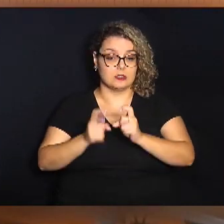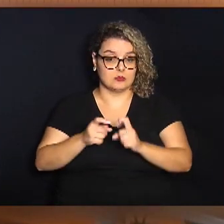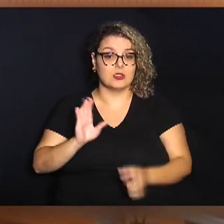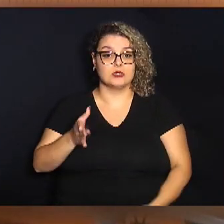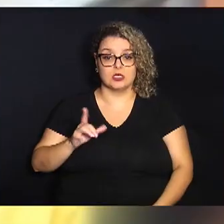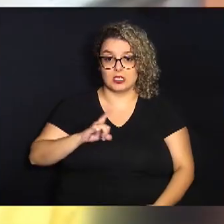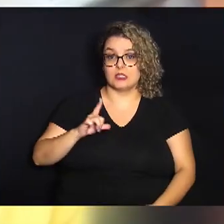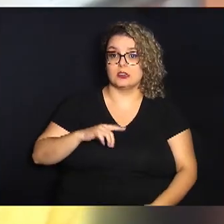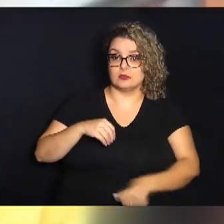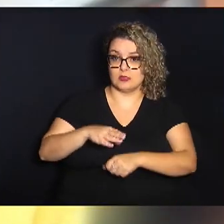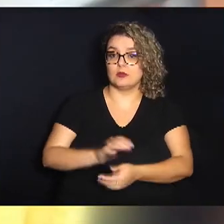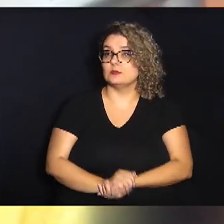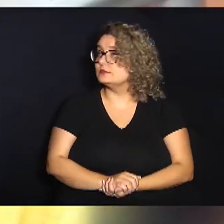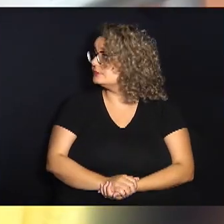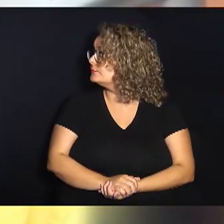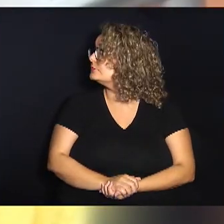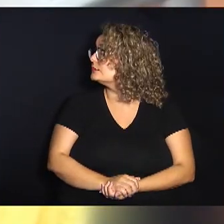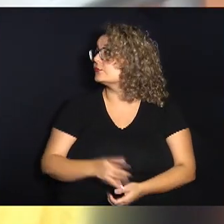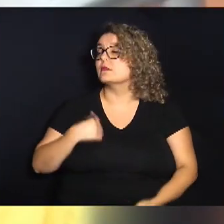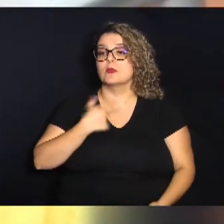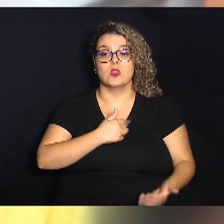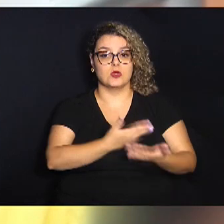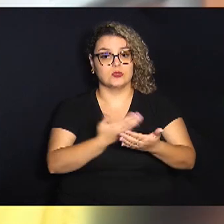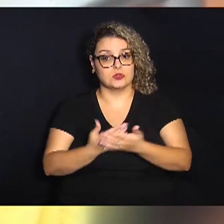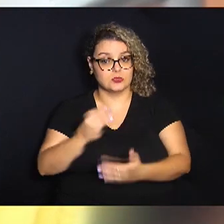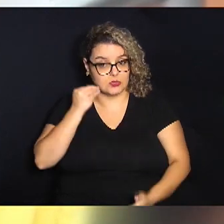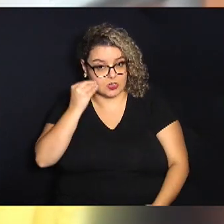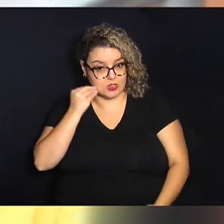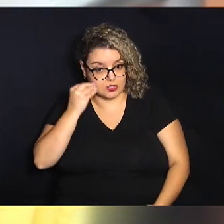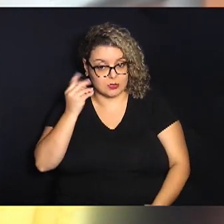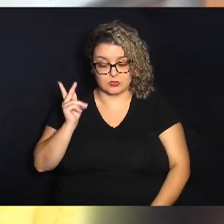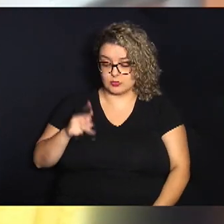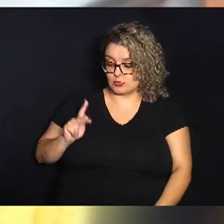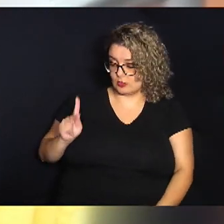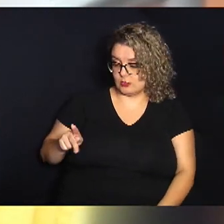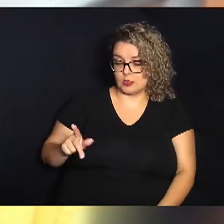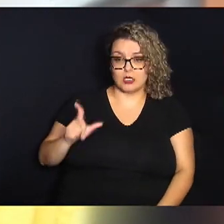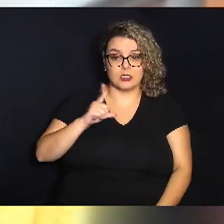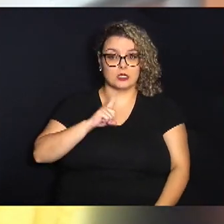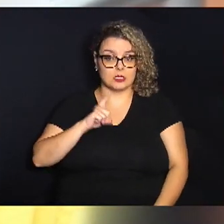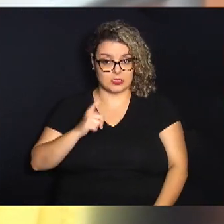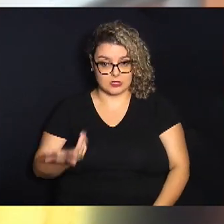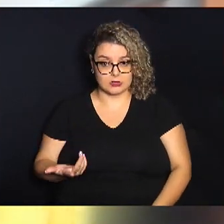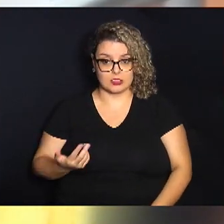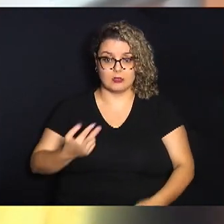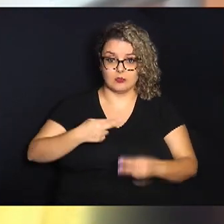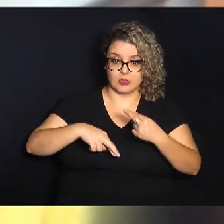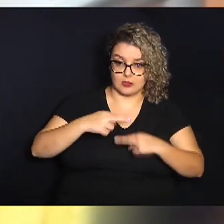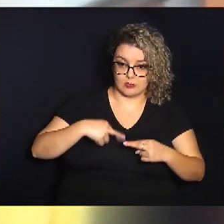um direcionamento. Nós vamos estudar uma experiência de um professor que faz uma relação entre